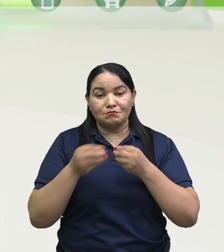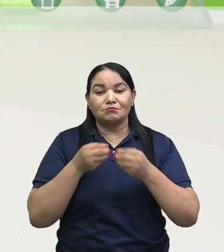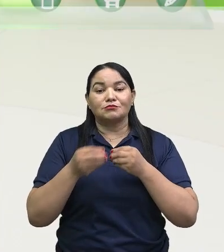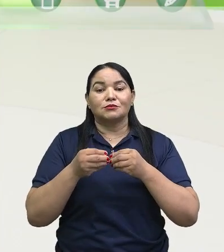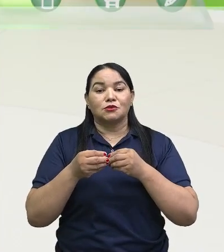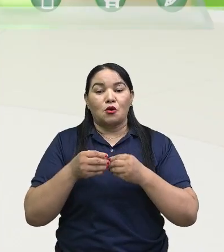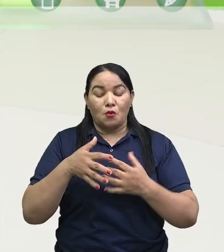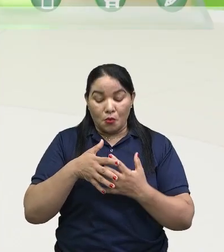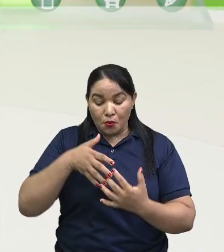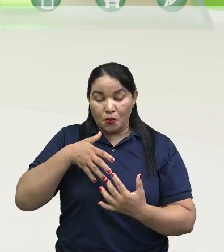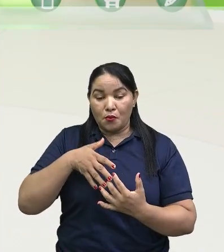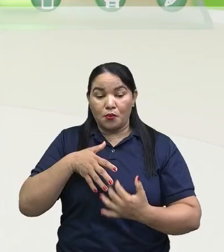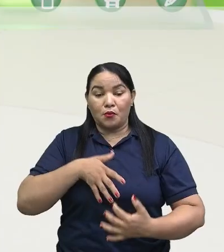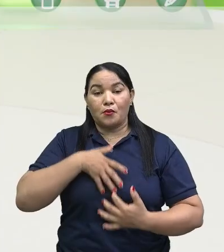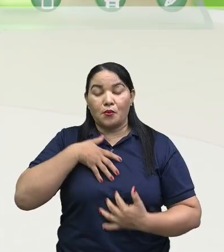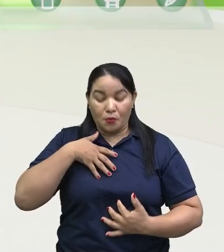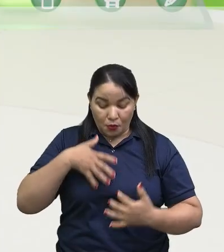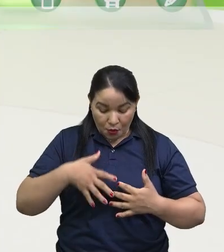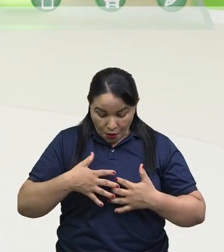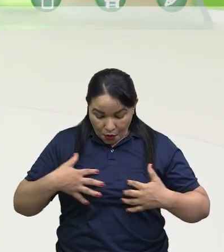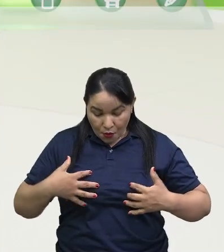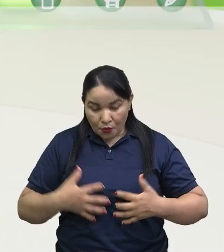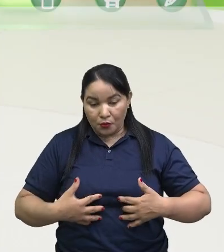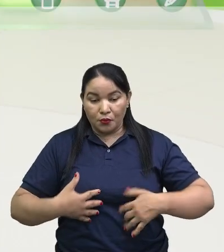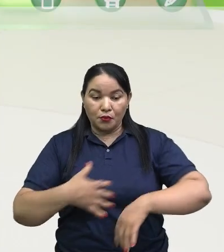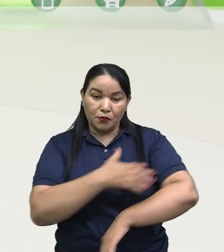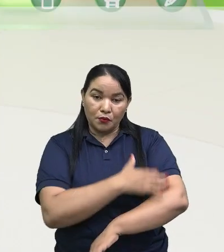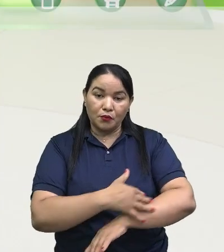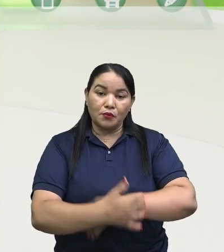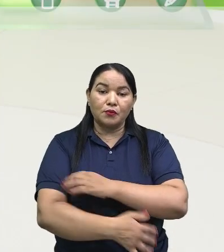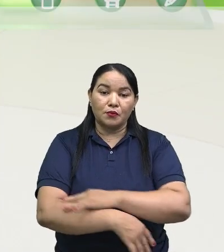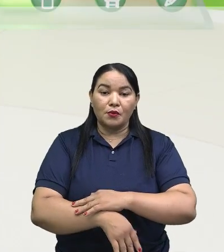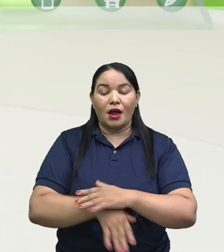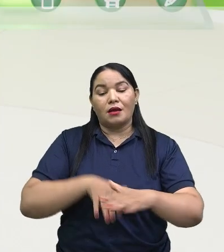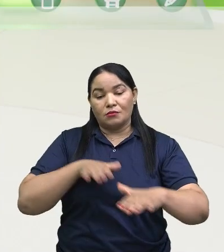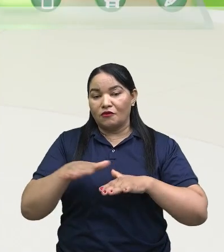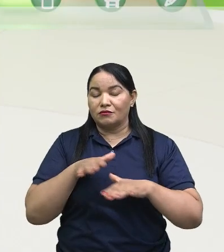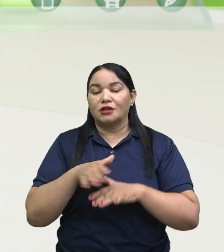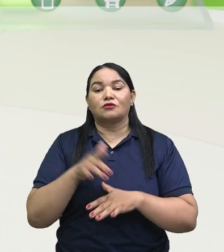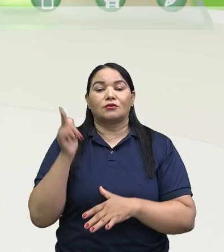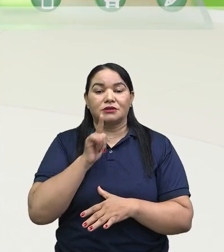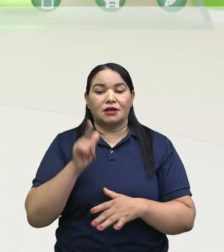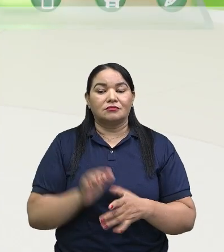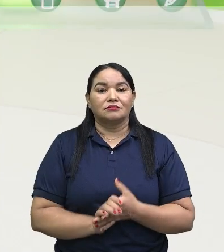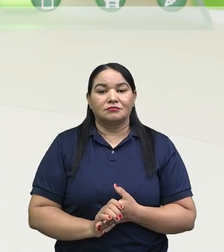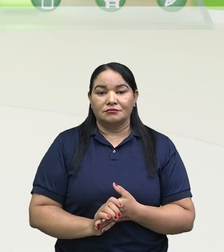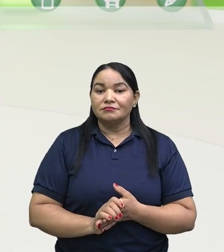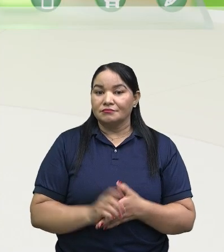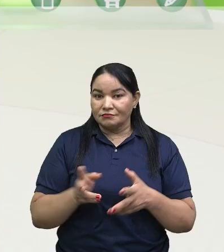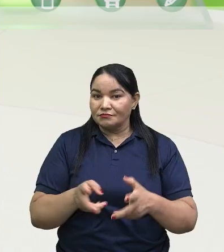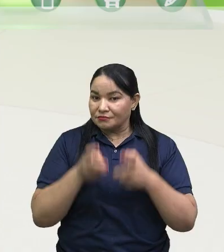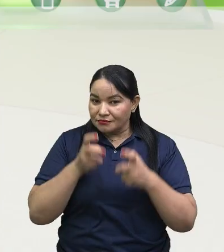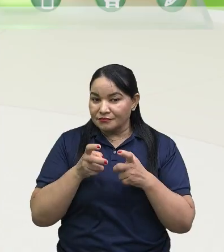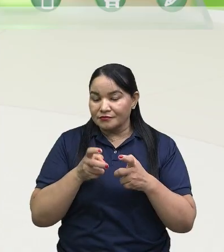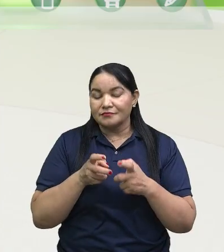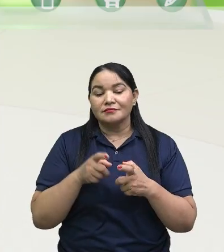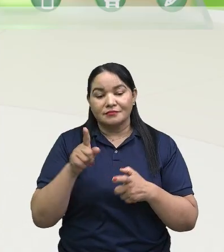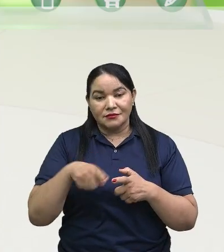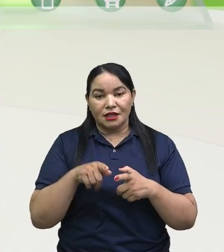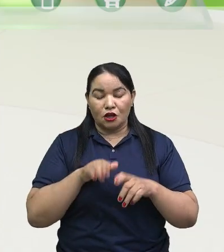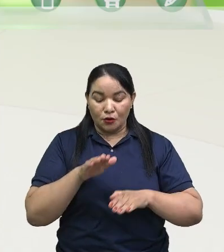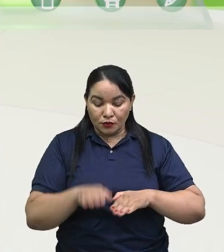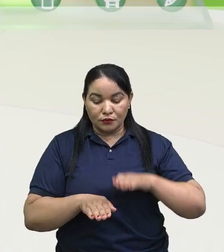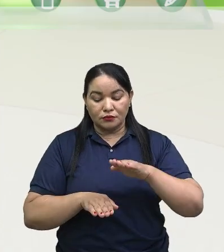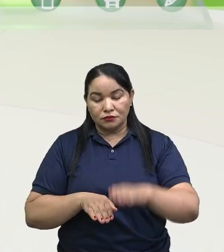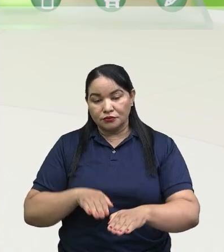ao meu tecido ósseo e esses músculos contraem e aí eu consigo realizar esses movimentos, né? Então a gente consegue observar aqui o